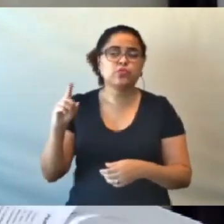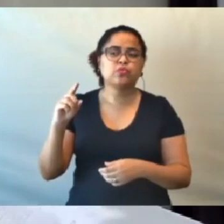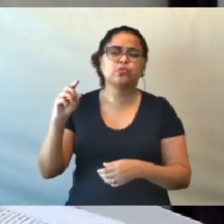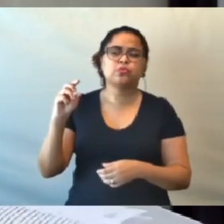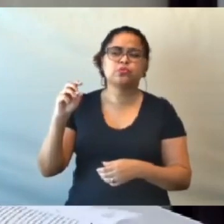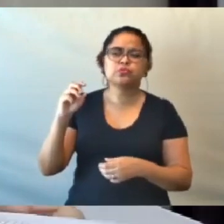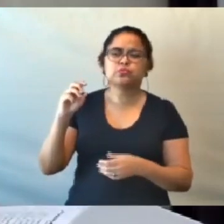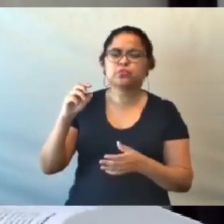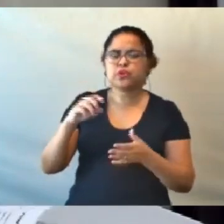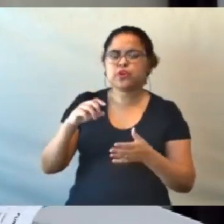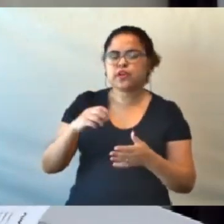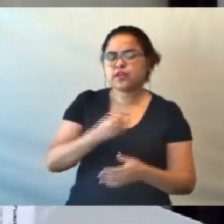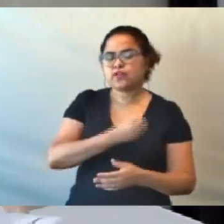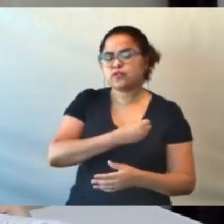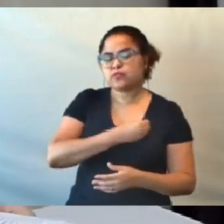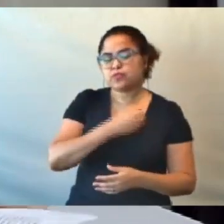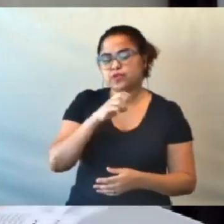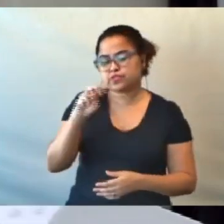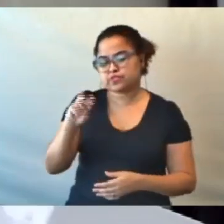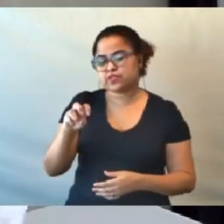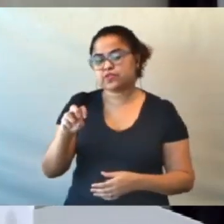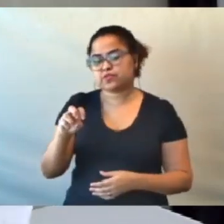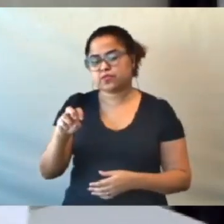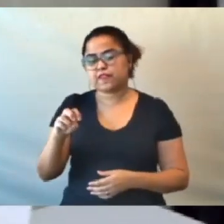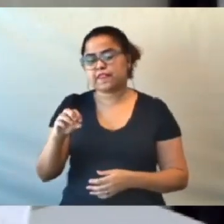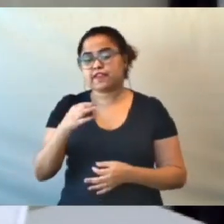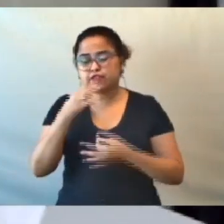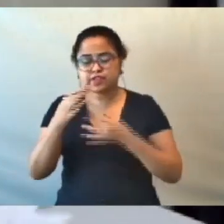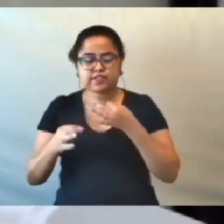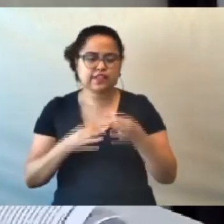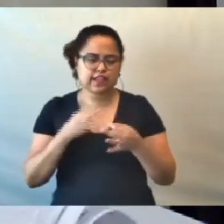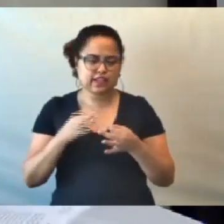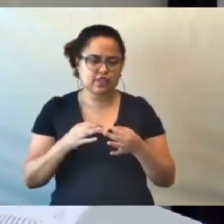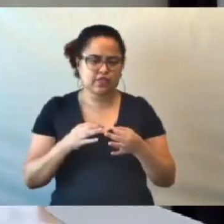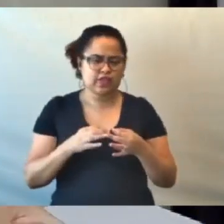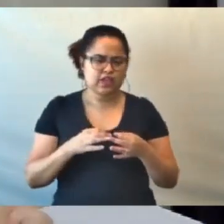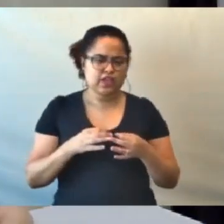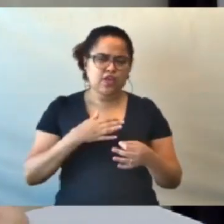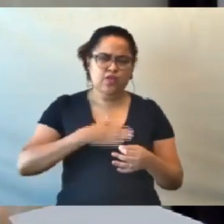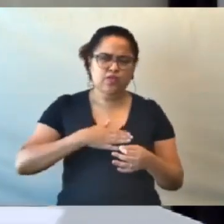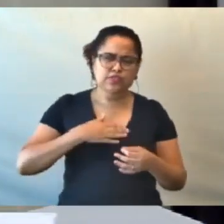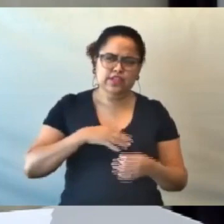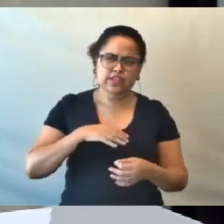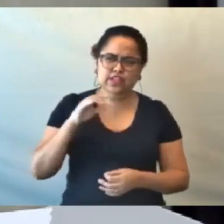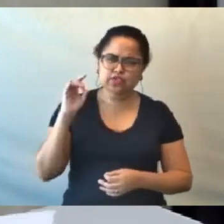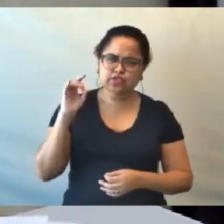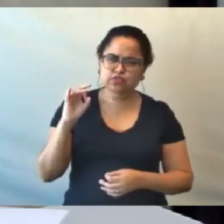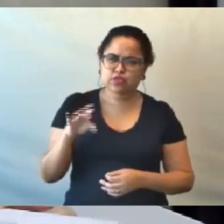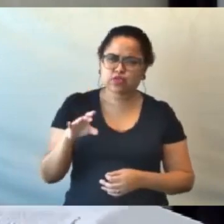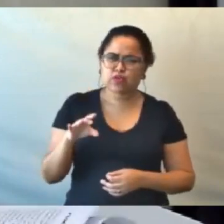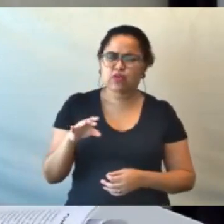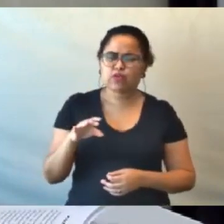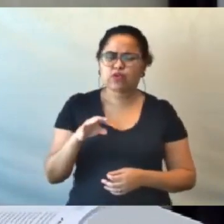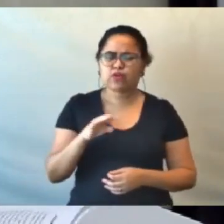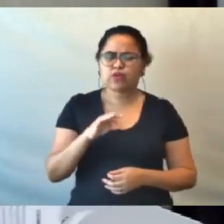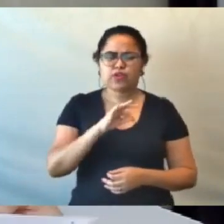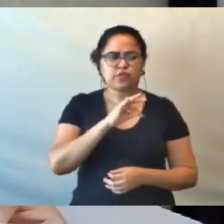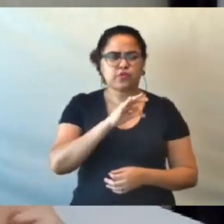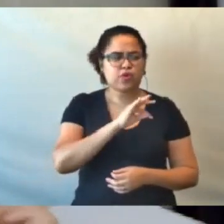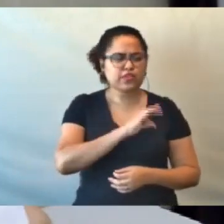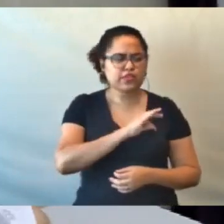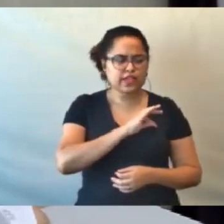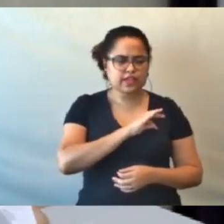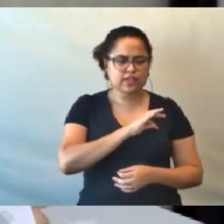41, citado. Eu gostaria só de fazer a rigor técnico aqui a aferição da